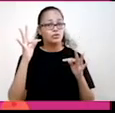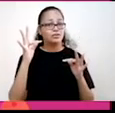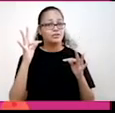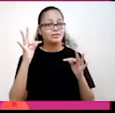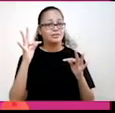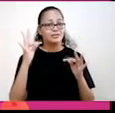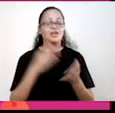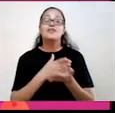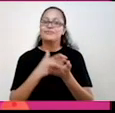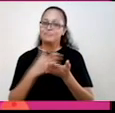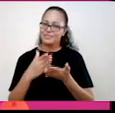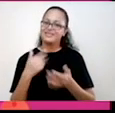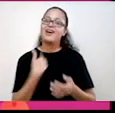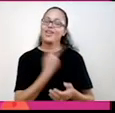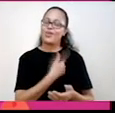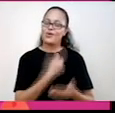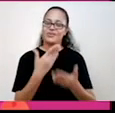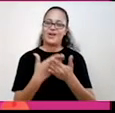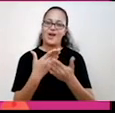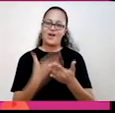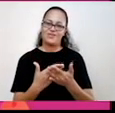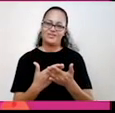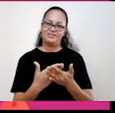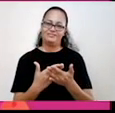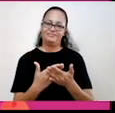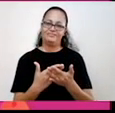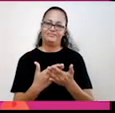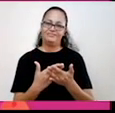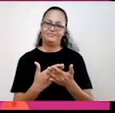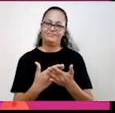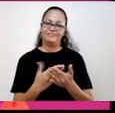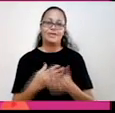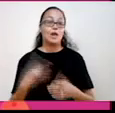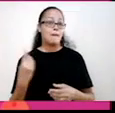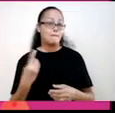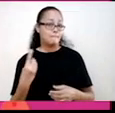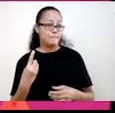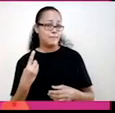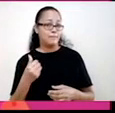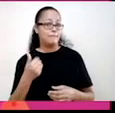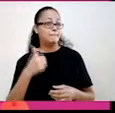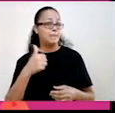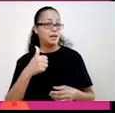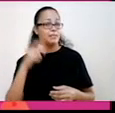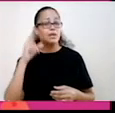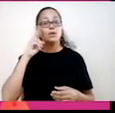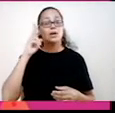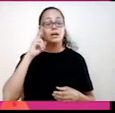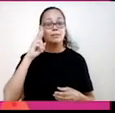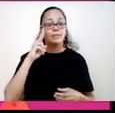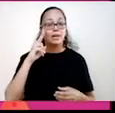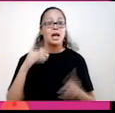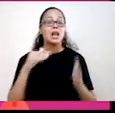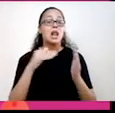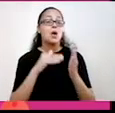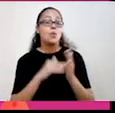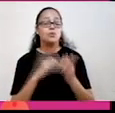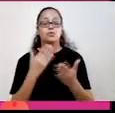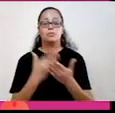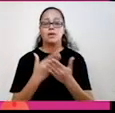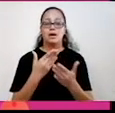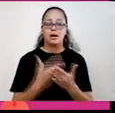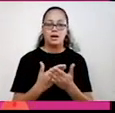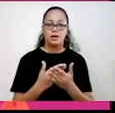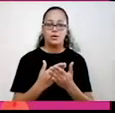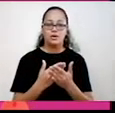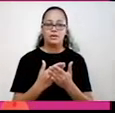Então é isso. Vamos iniciar então a nossa aula. Vamos primeiro lembrar um pouquinho do que a gente falou na última aula. Na última aula nós